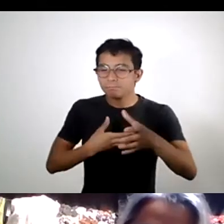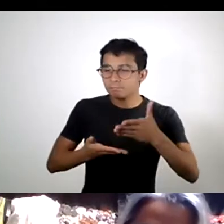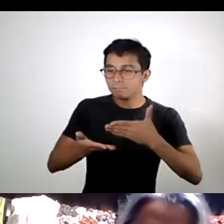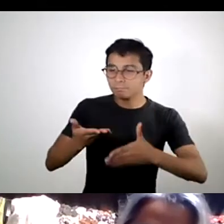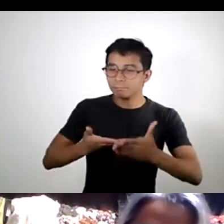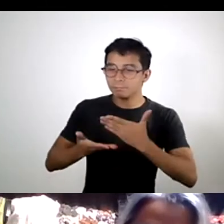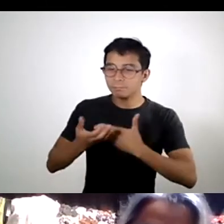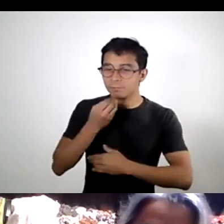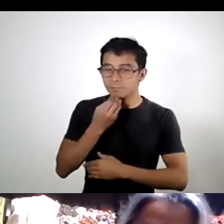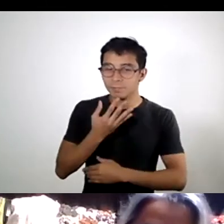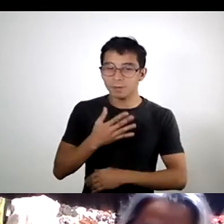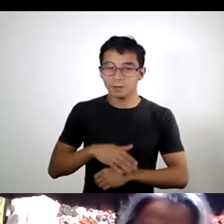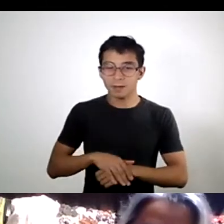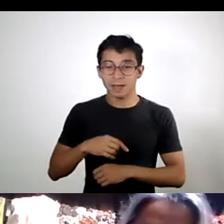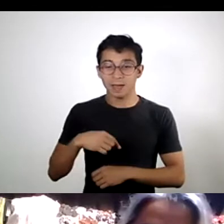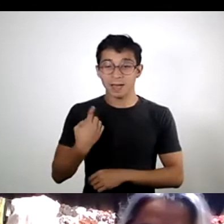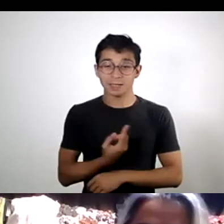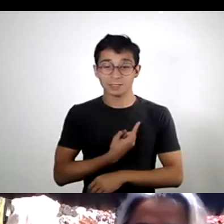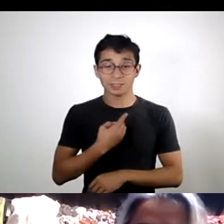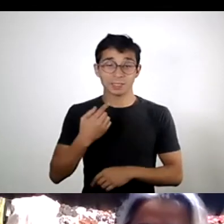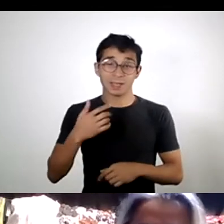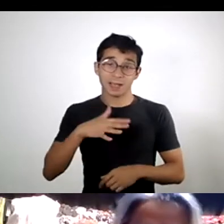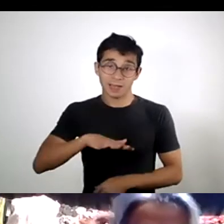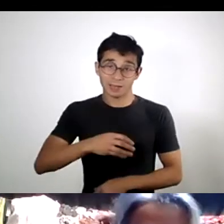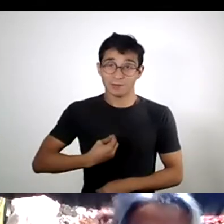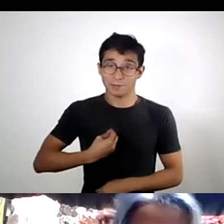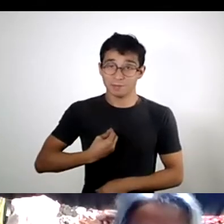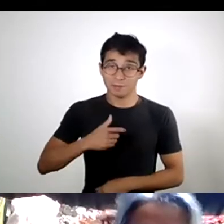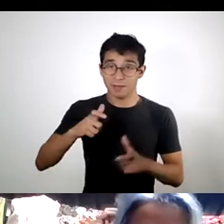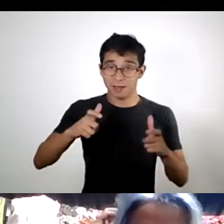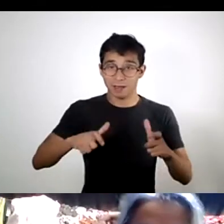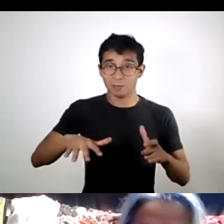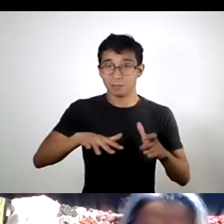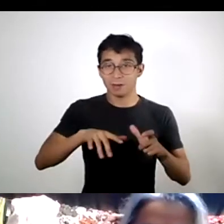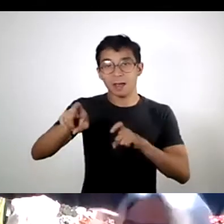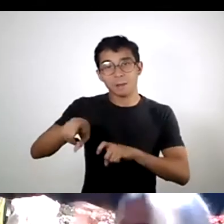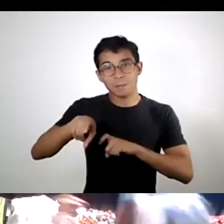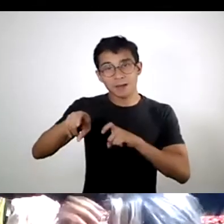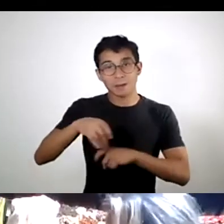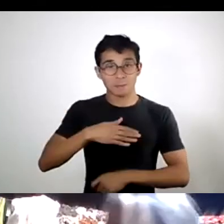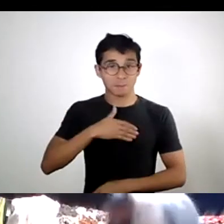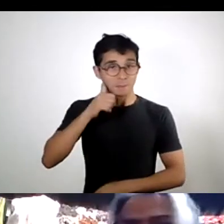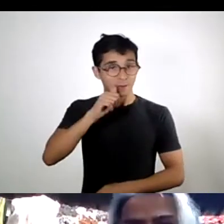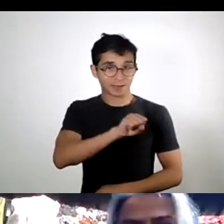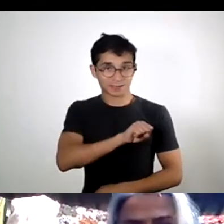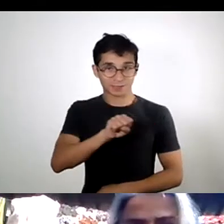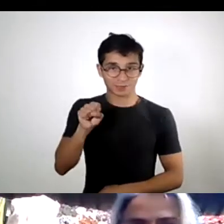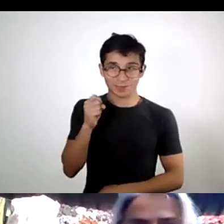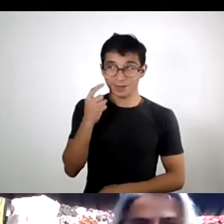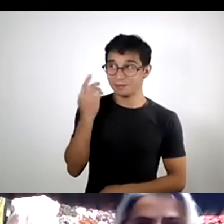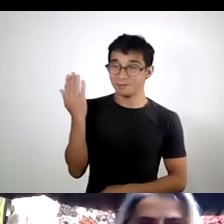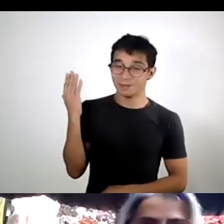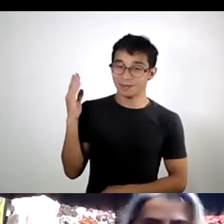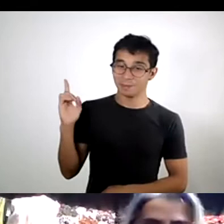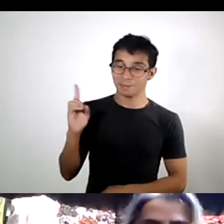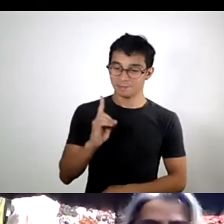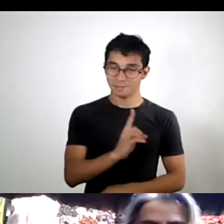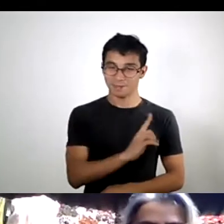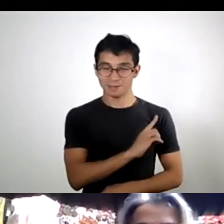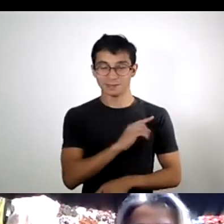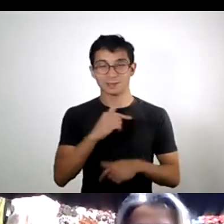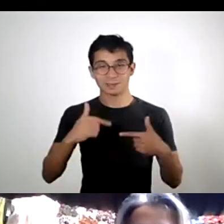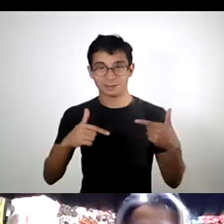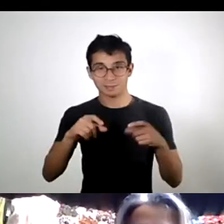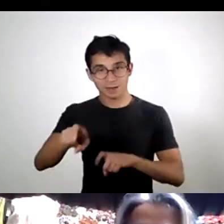passando aqui, uma agricultora. Então, a gente está num ambiente em que as pessoas que estão conosco também estão vendo esse